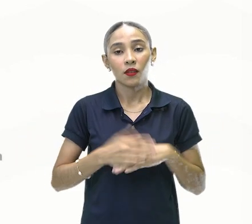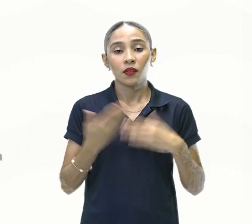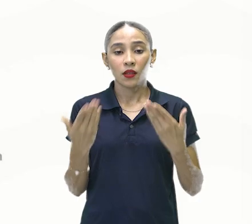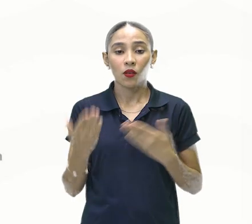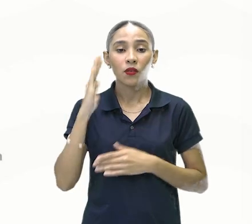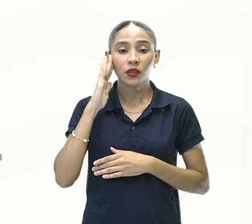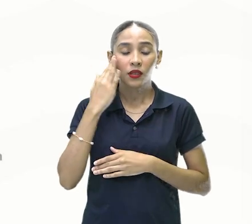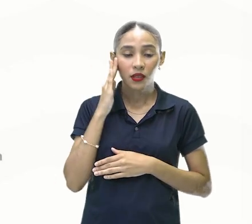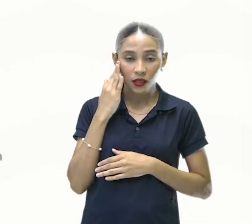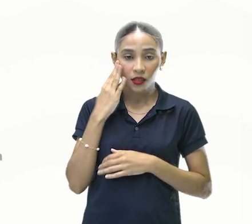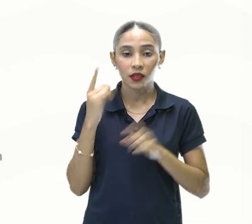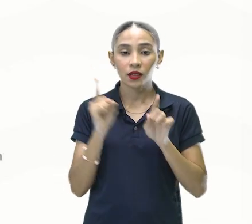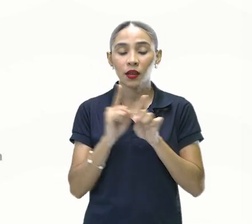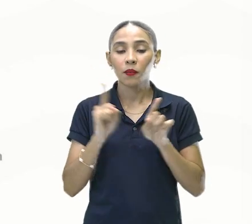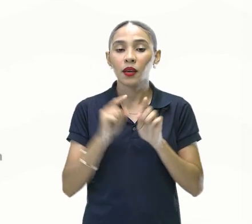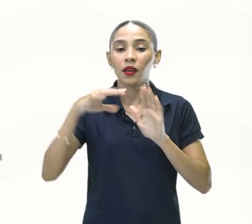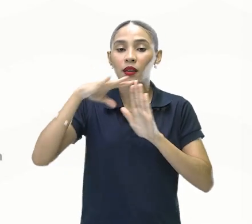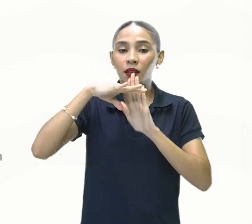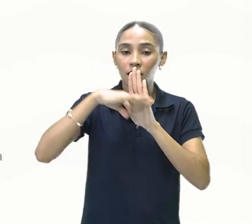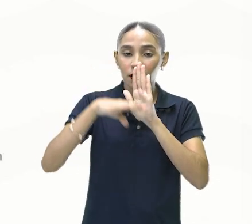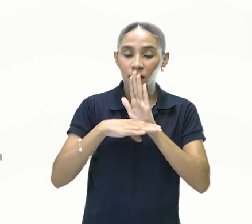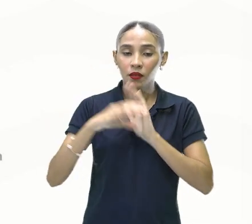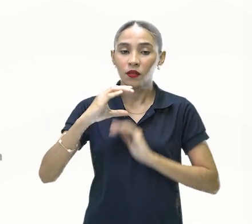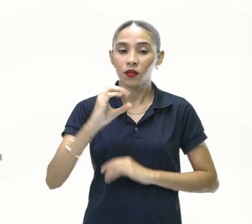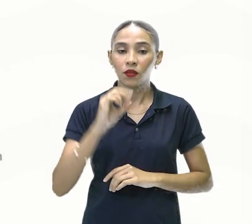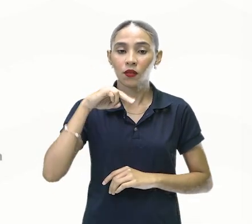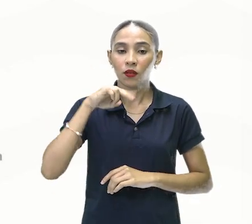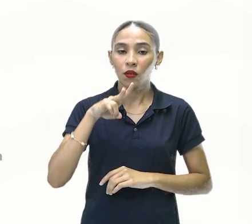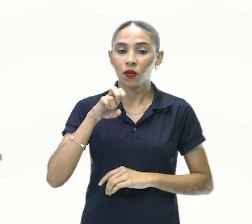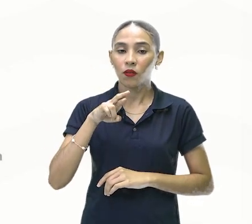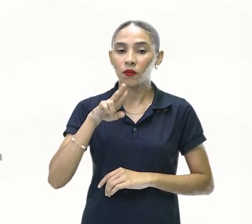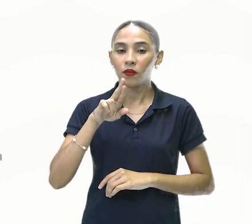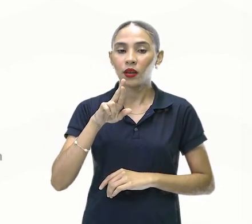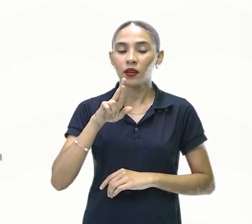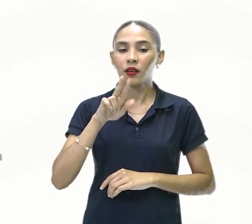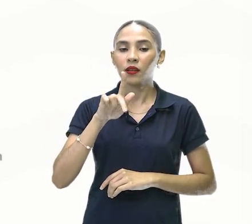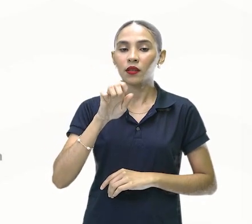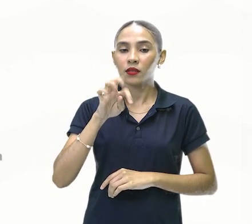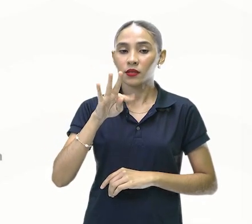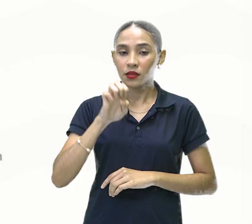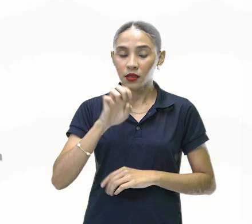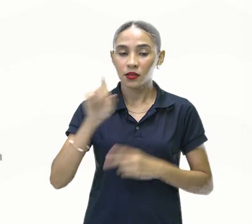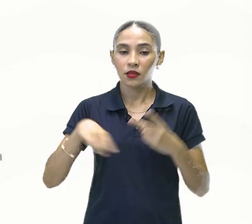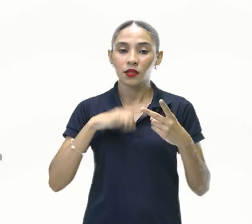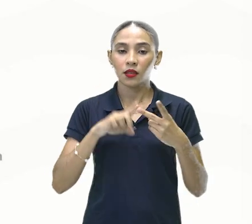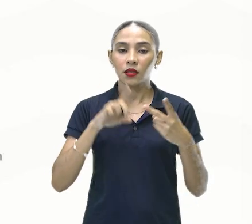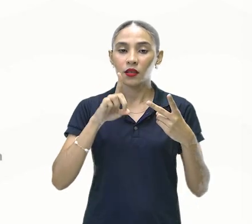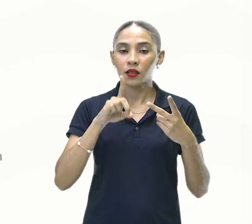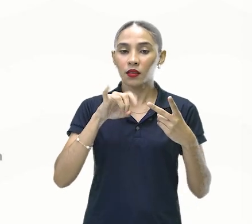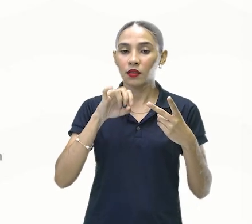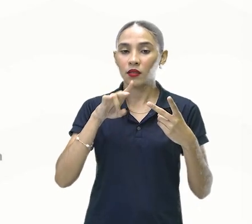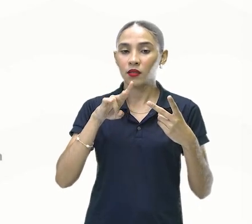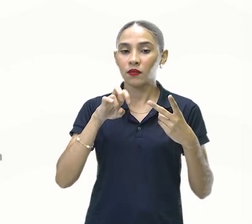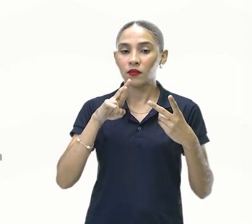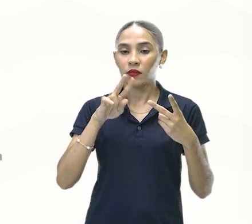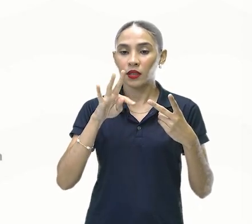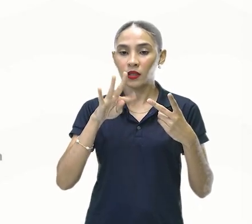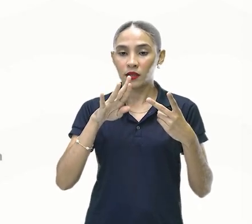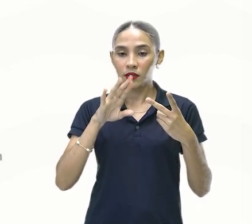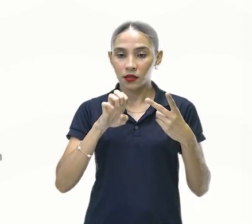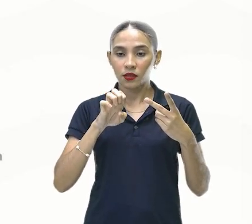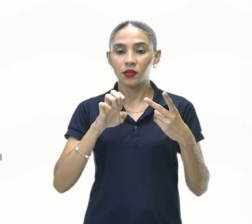convergente. Isso é para você entender que essa classificação de convergente e divergente, ela depende dos